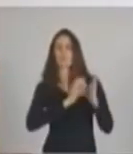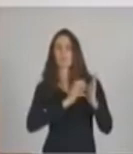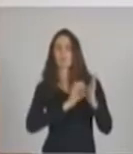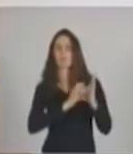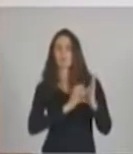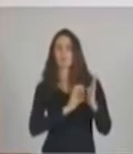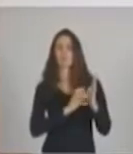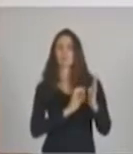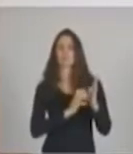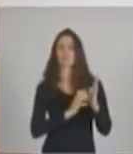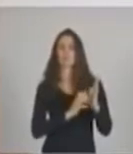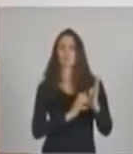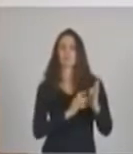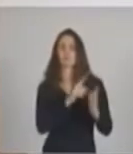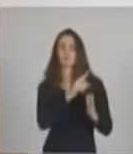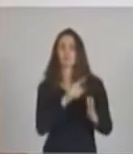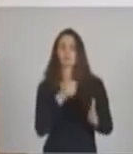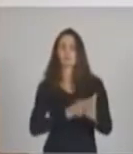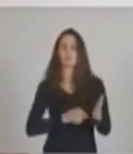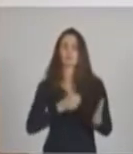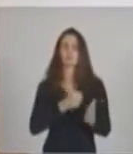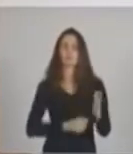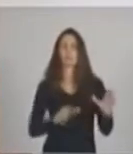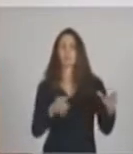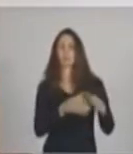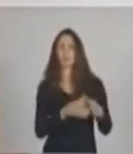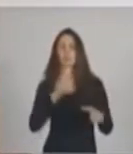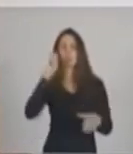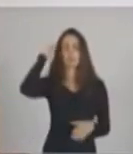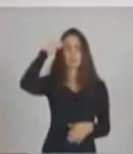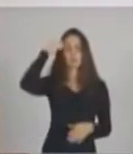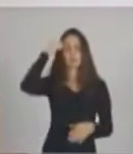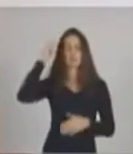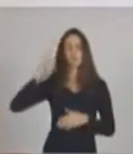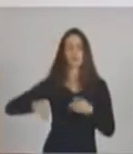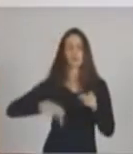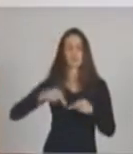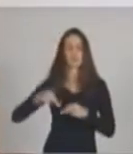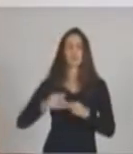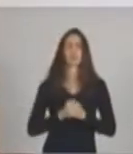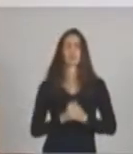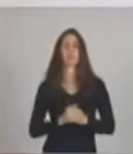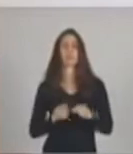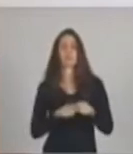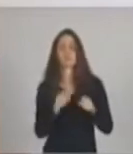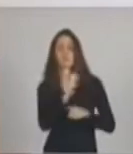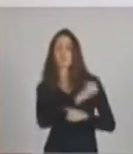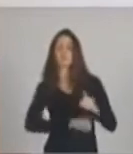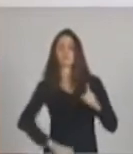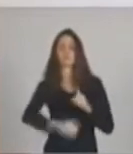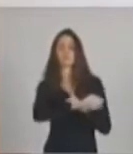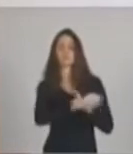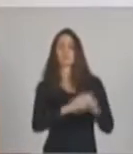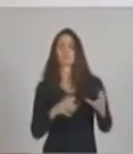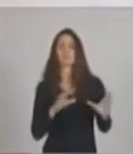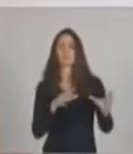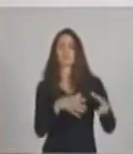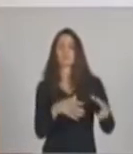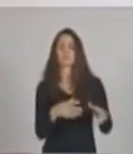Trabalhadores, militante do movimento negro, militante do movimento popular, que é o nosso